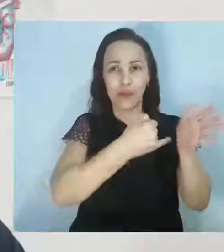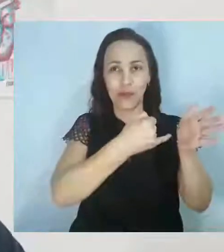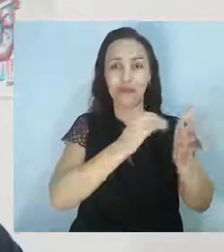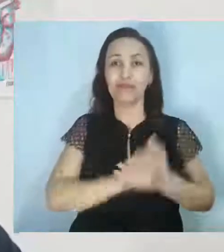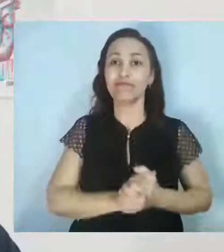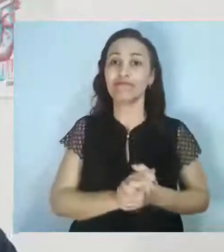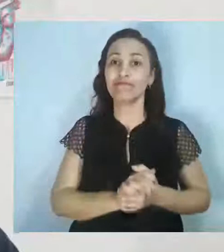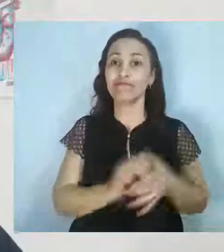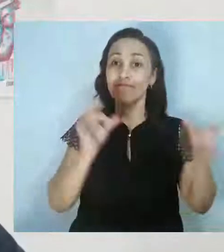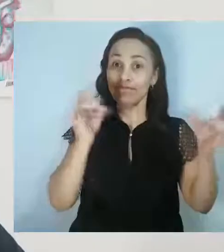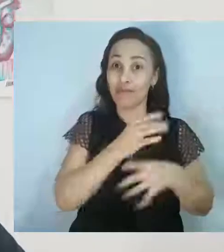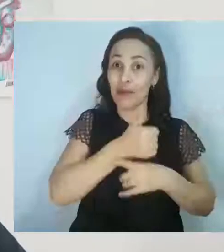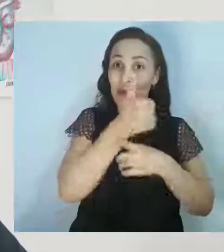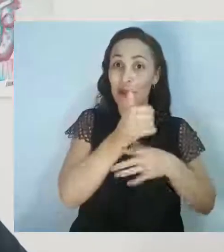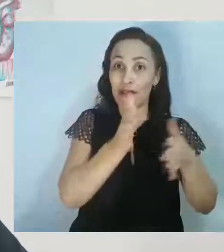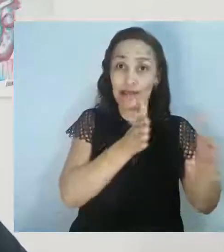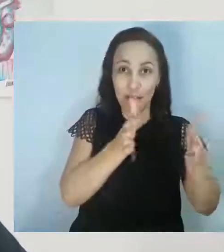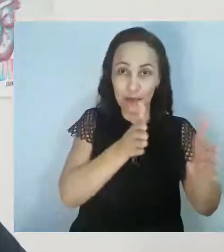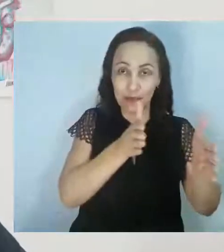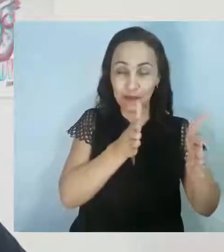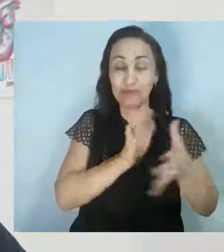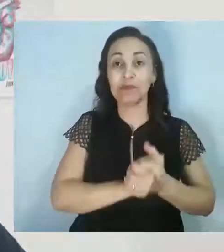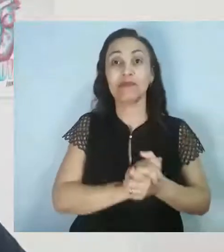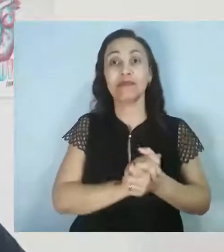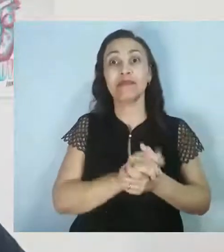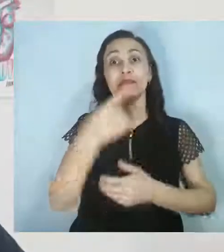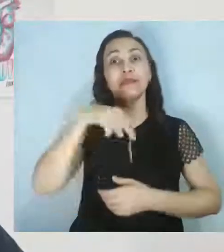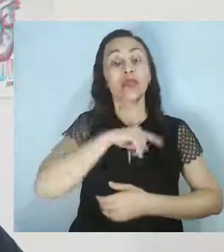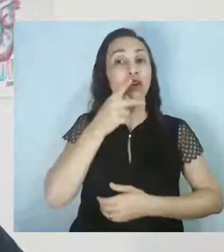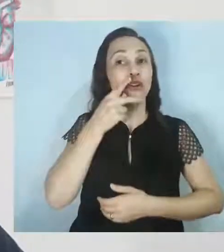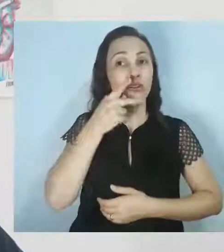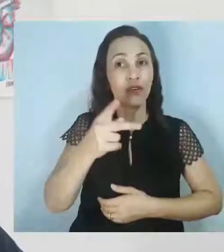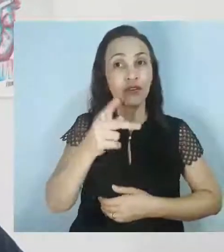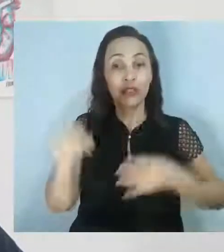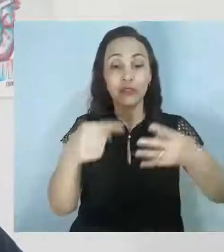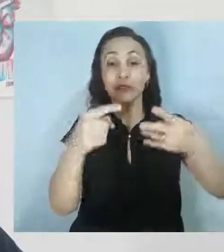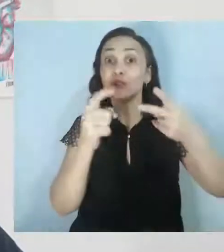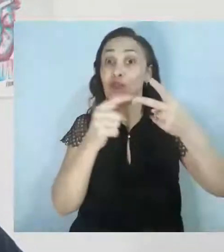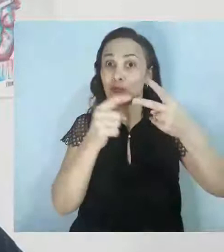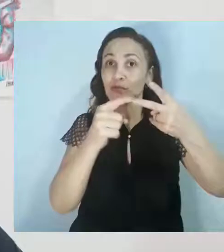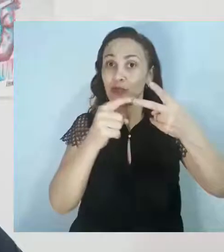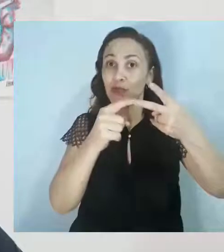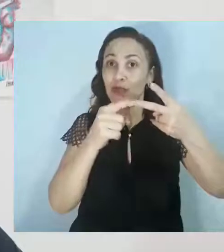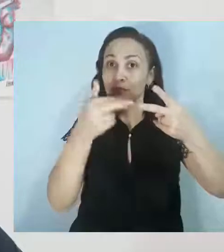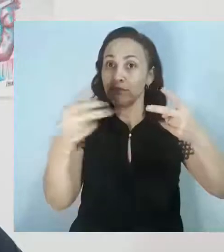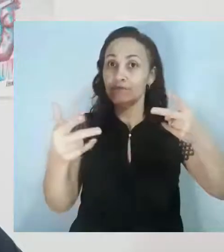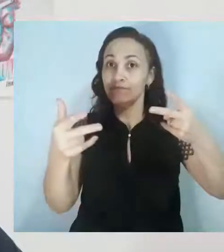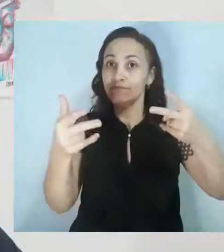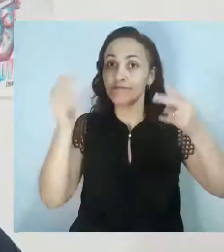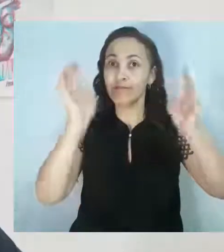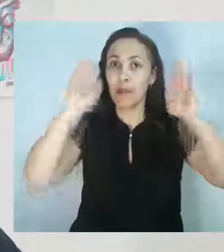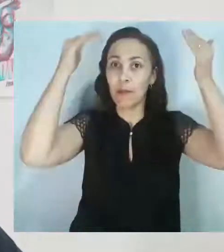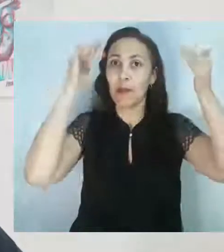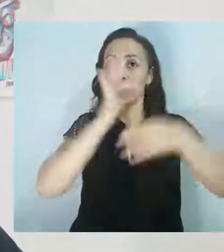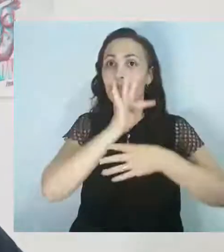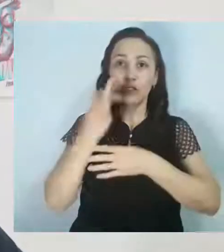essa primeira etapa, nós vamos falar do segundo ponto exaltado pelo Papa